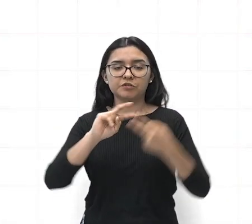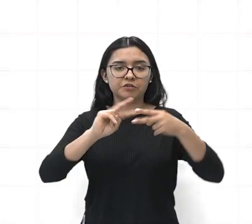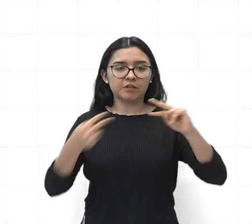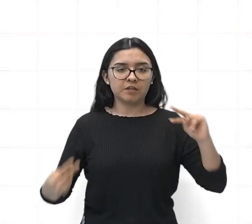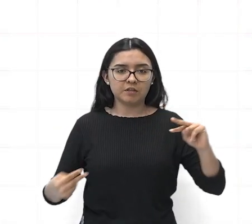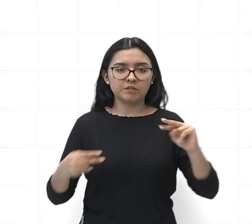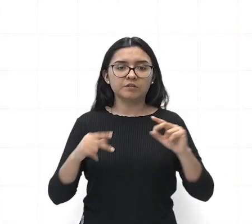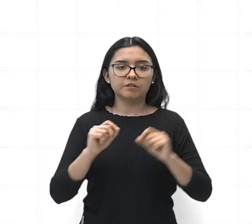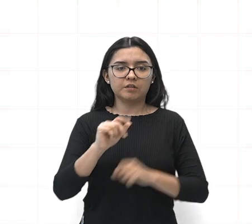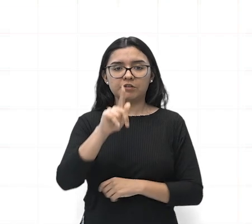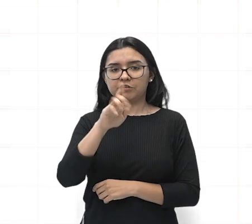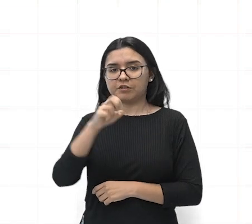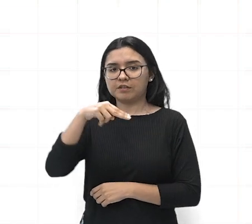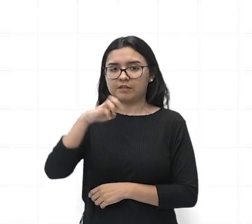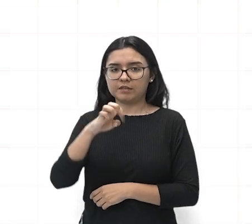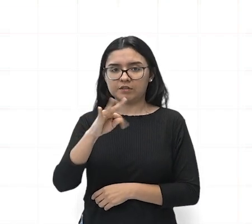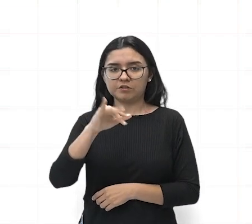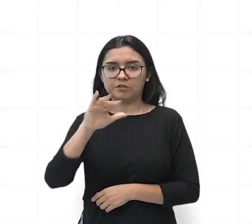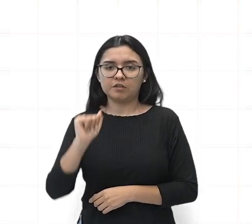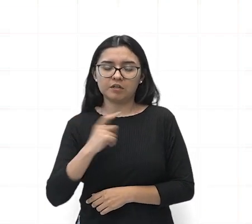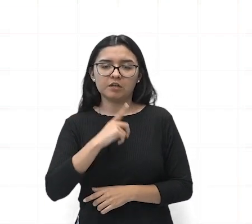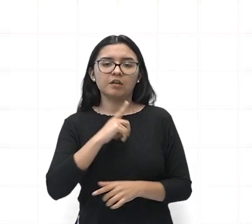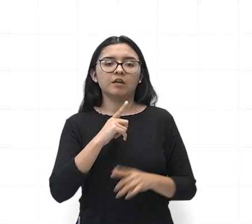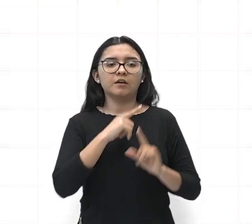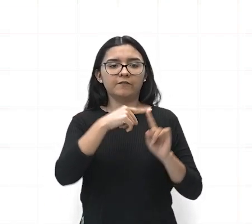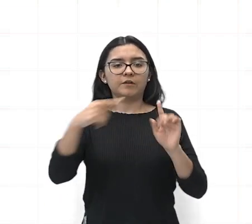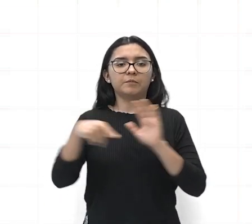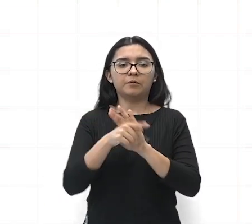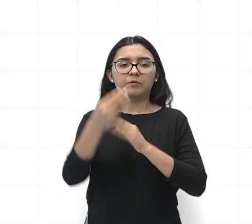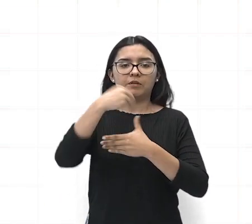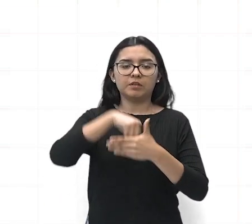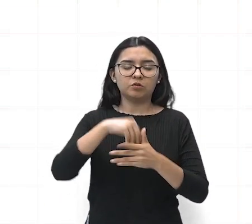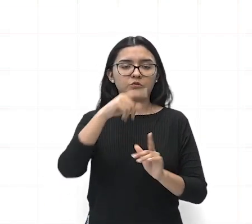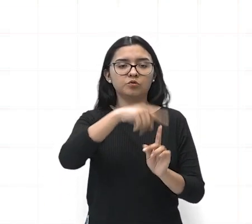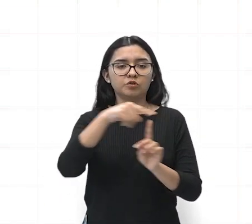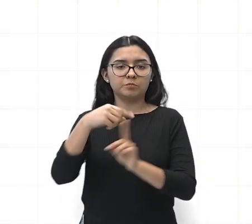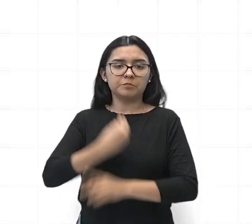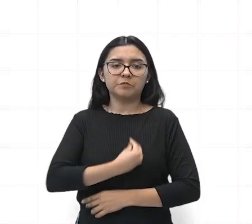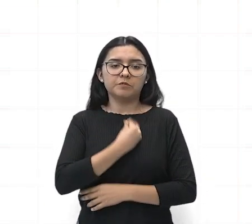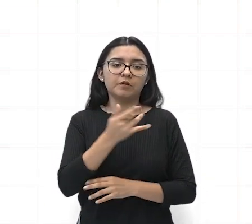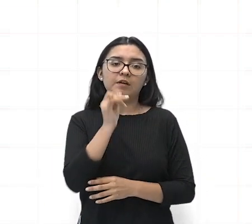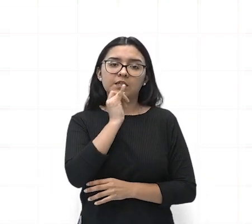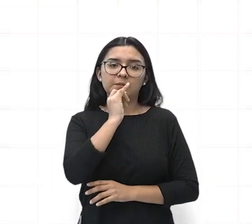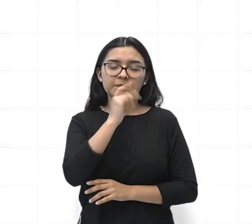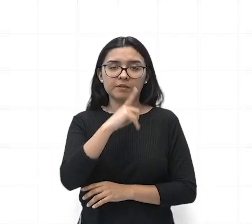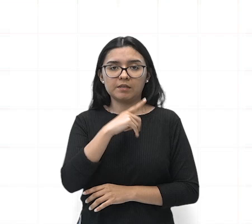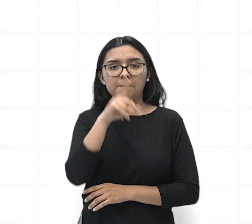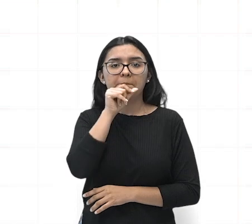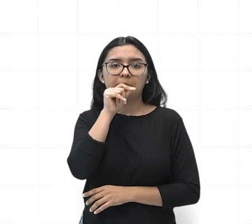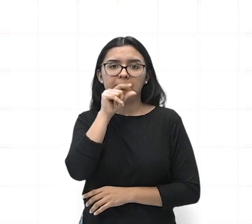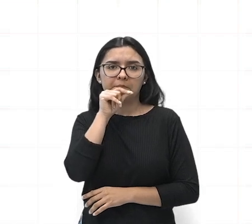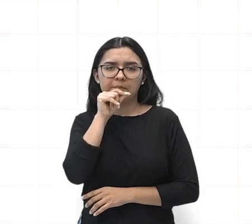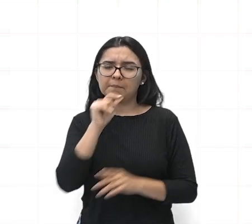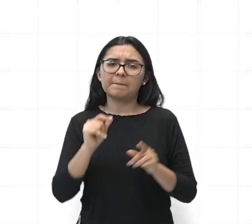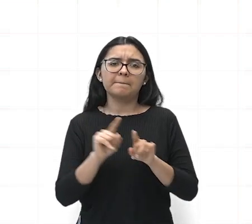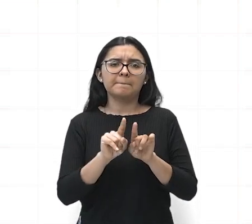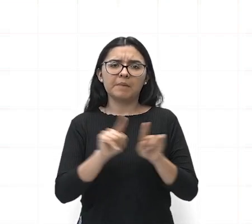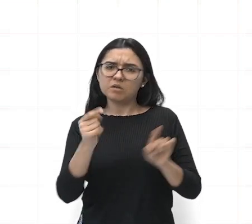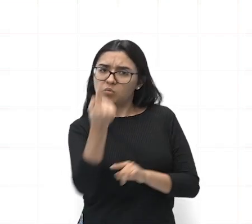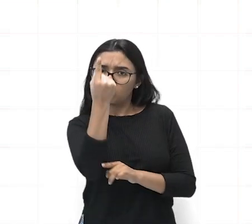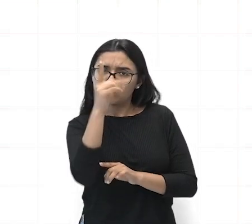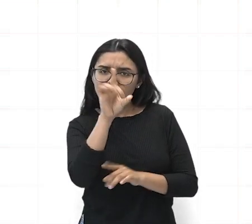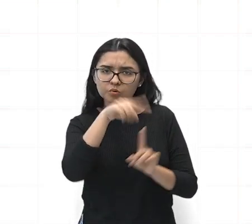vai envolver diretamente as variações dentro de uma espécie. Então, existe pássaros, mas não existe só um tipo de